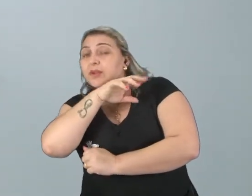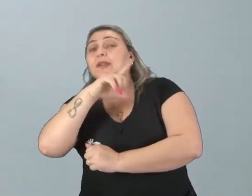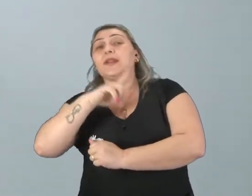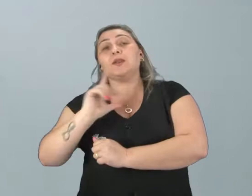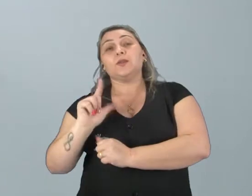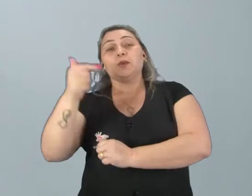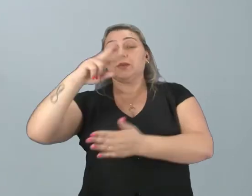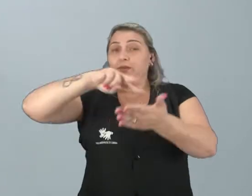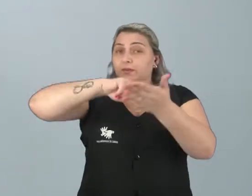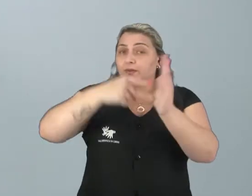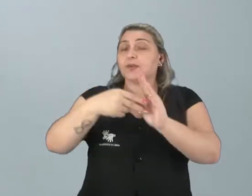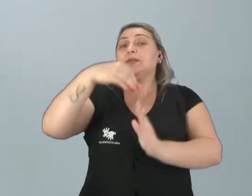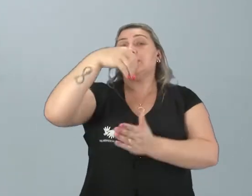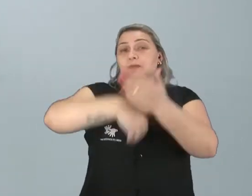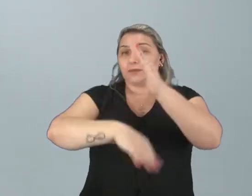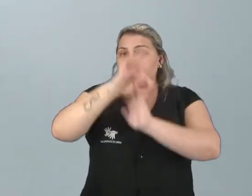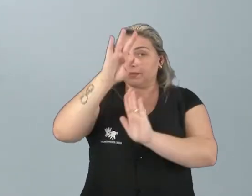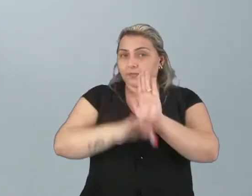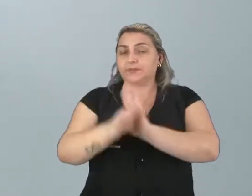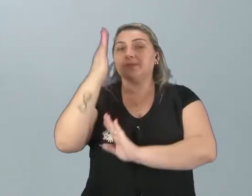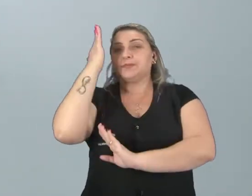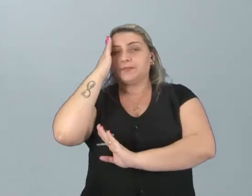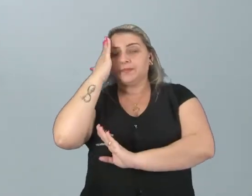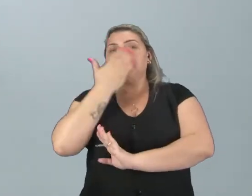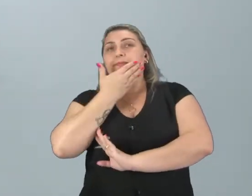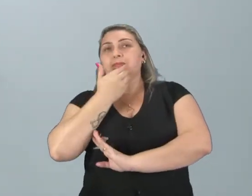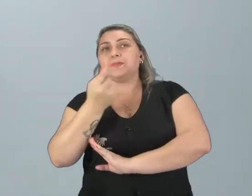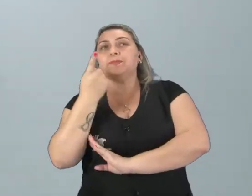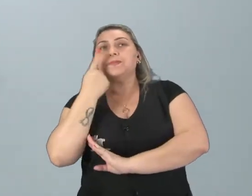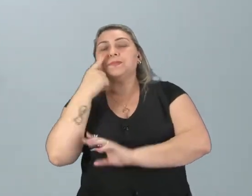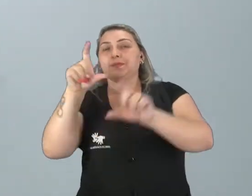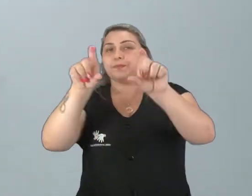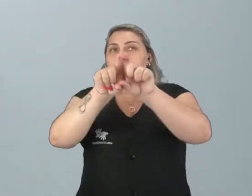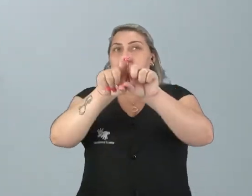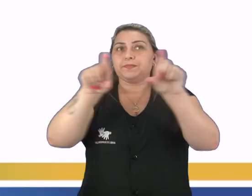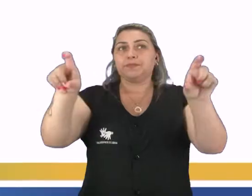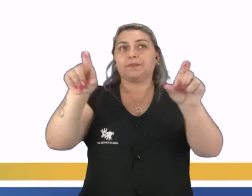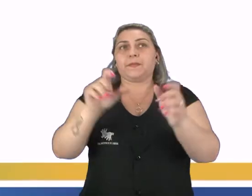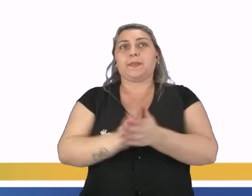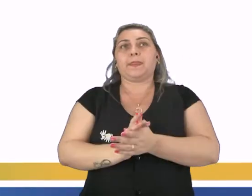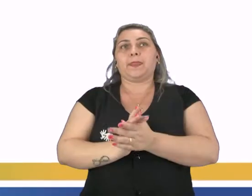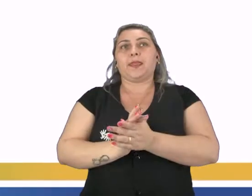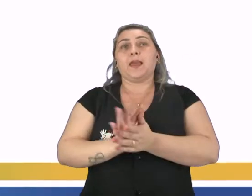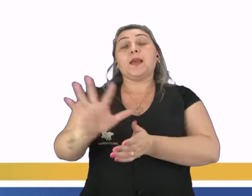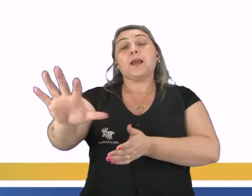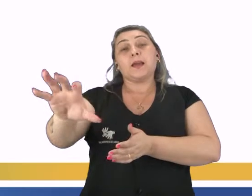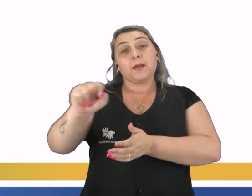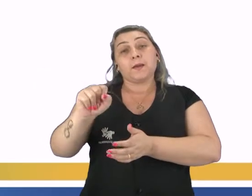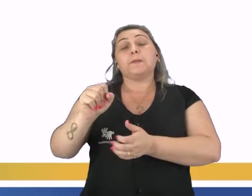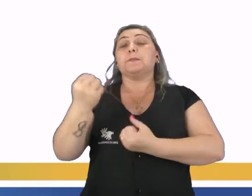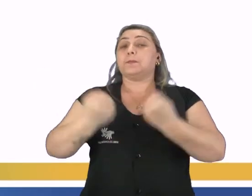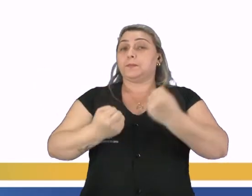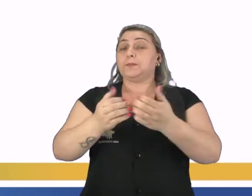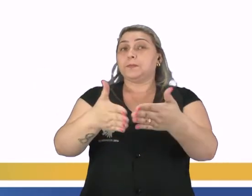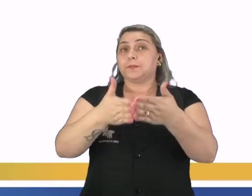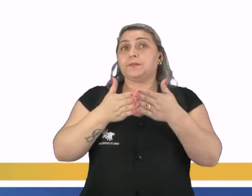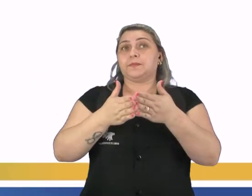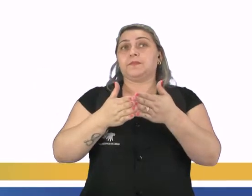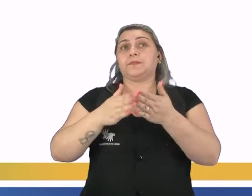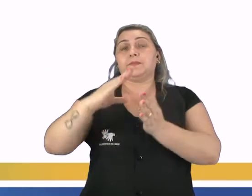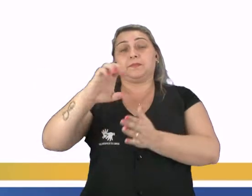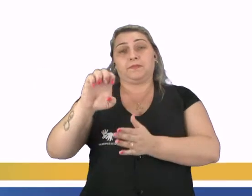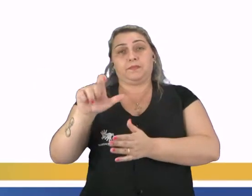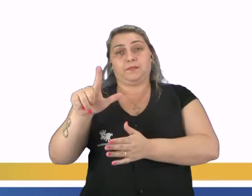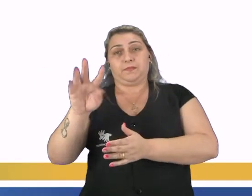outro significado. Vamos entender melhor? Olhem essa tirinha. Pegue meu carro, por favor. Céu tá